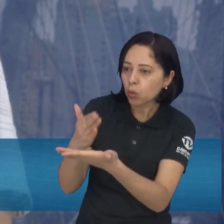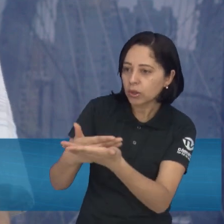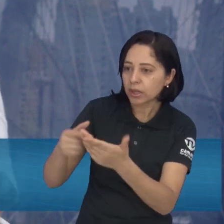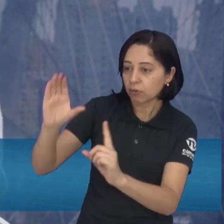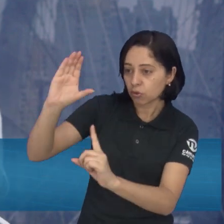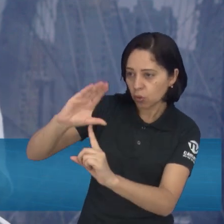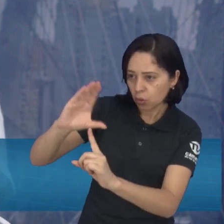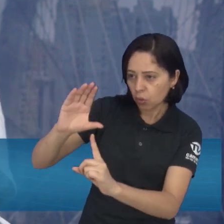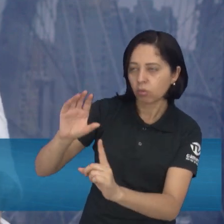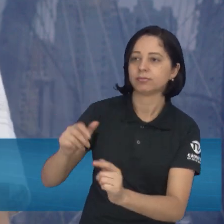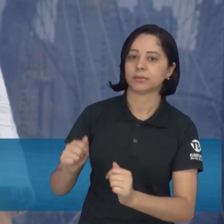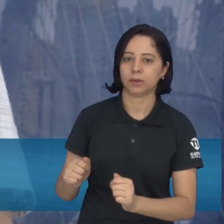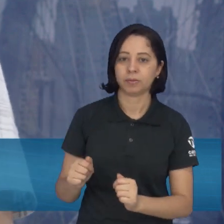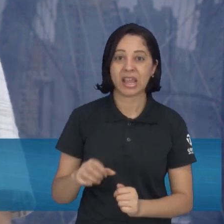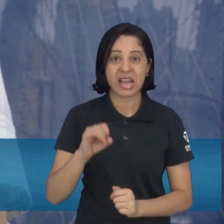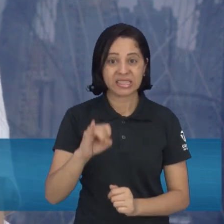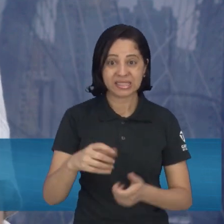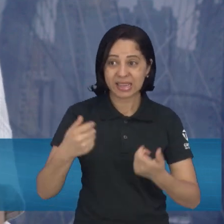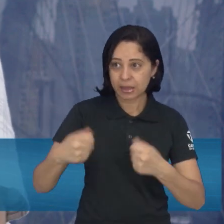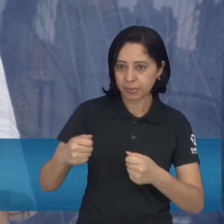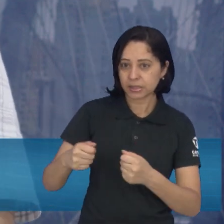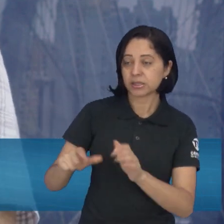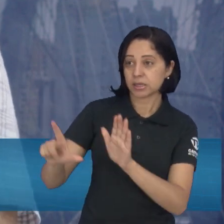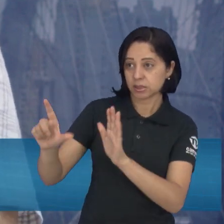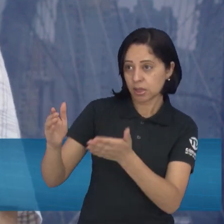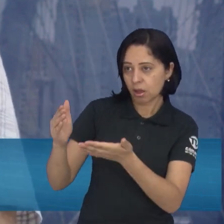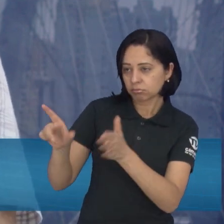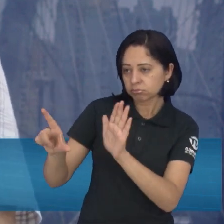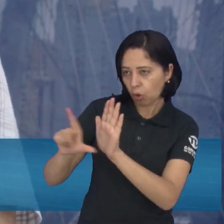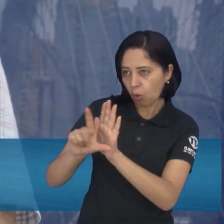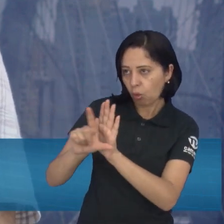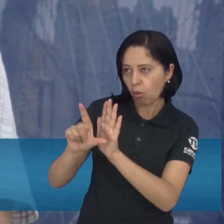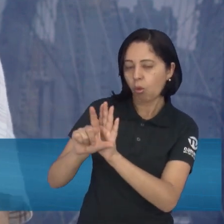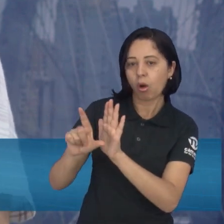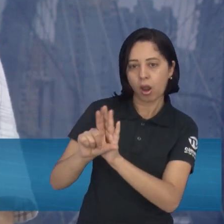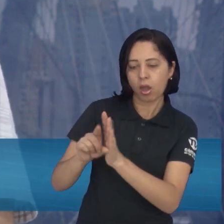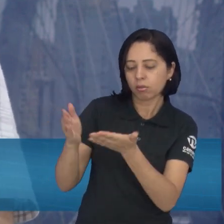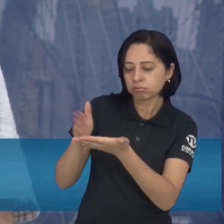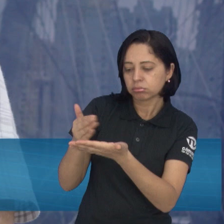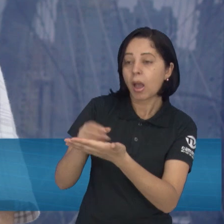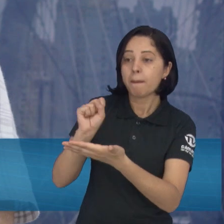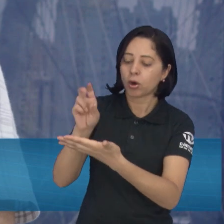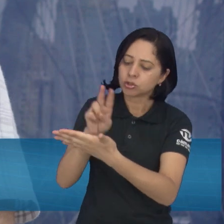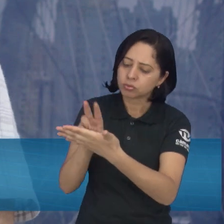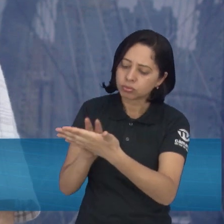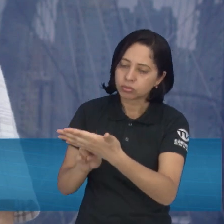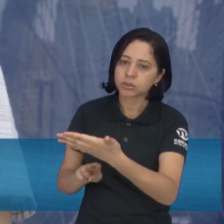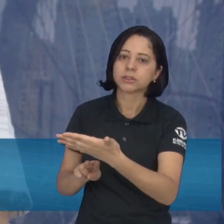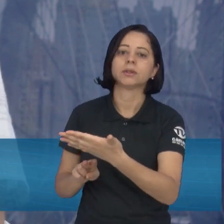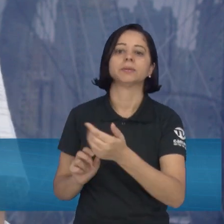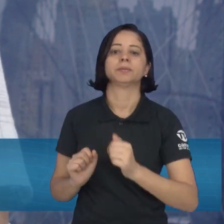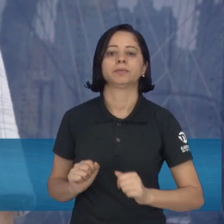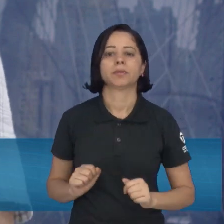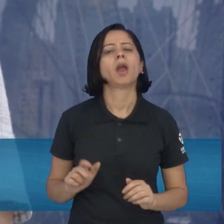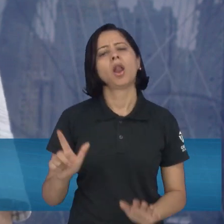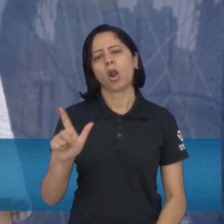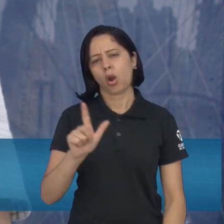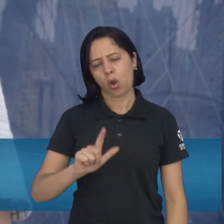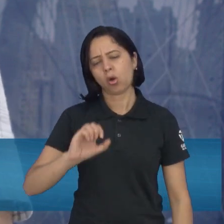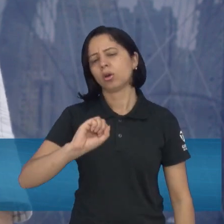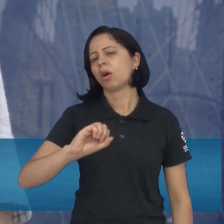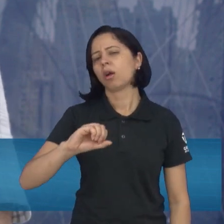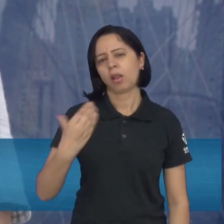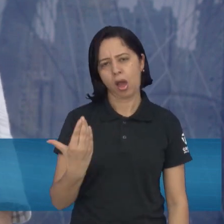também, se precisar do código do consumidor, nós temos lá o livretinho com todo esse código. Então a gente faz essa orientação. E claro, o